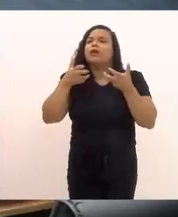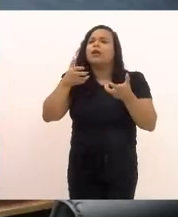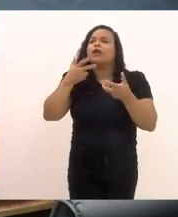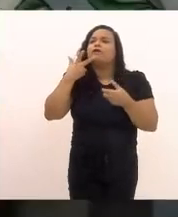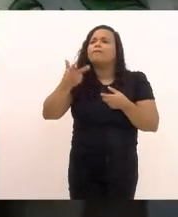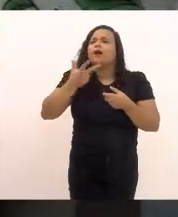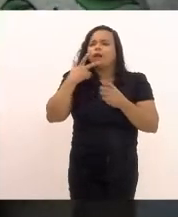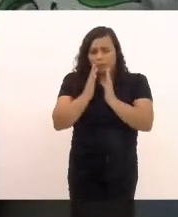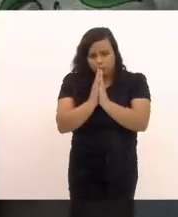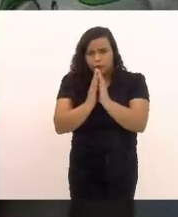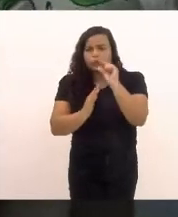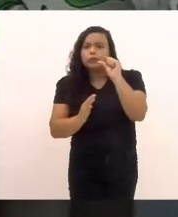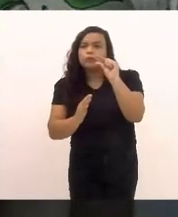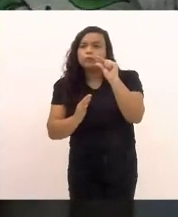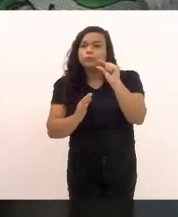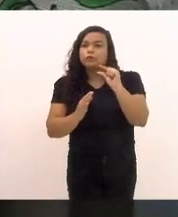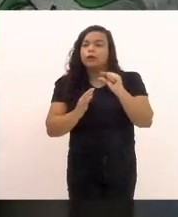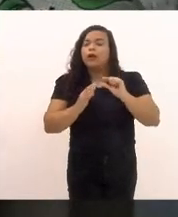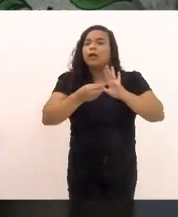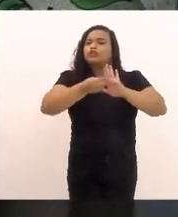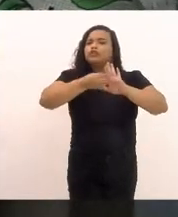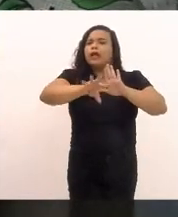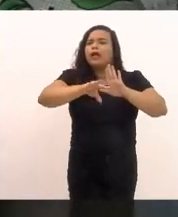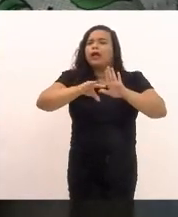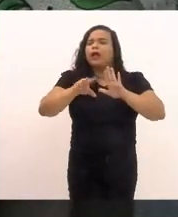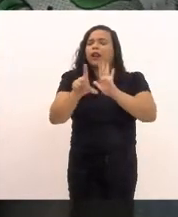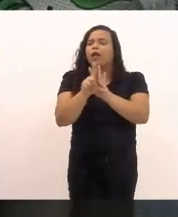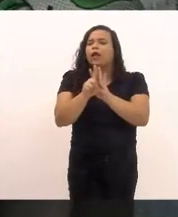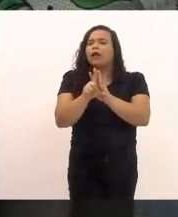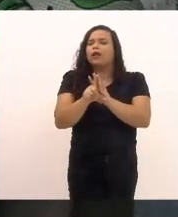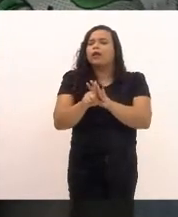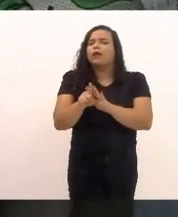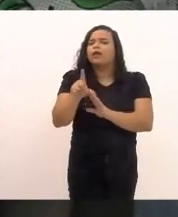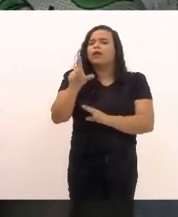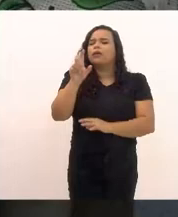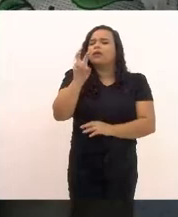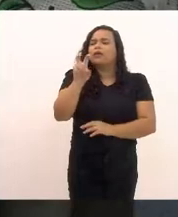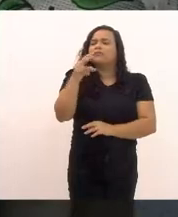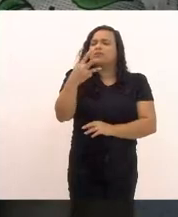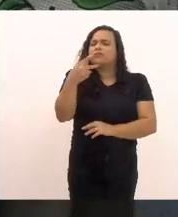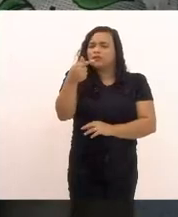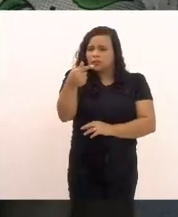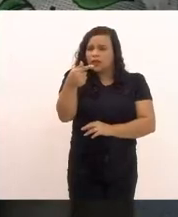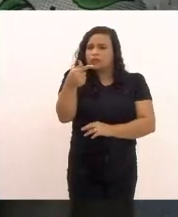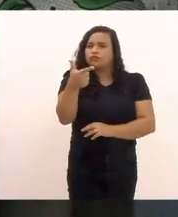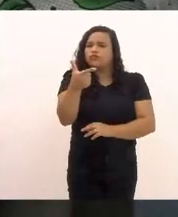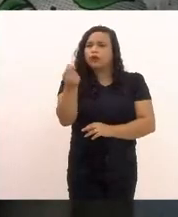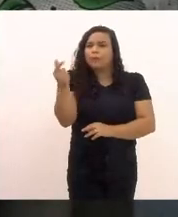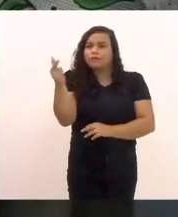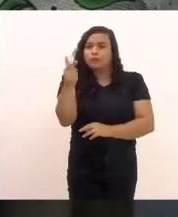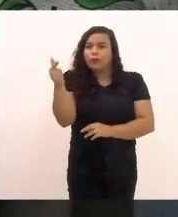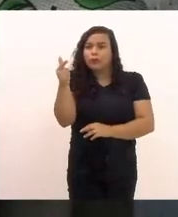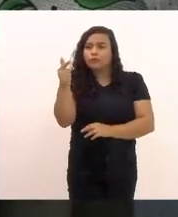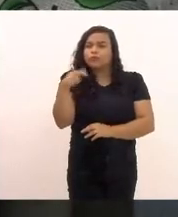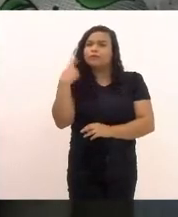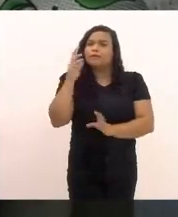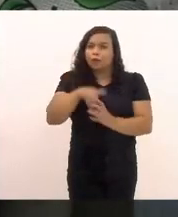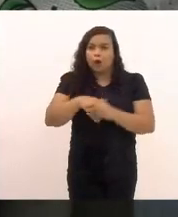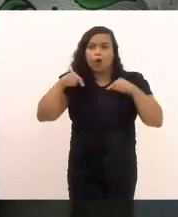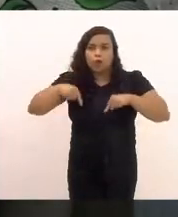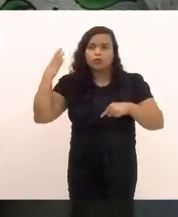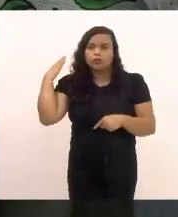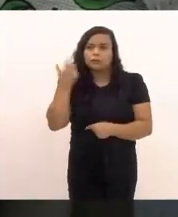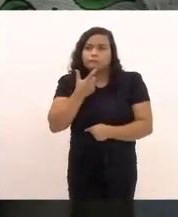por gentileza, à indicação legislativa número 537 de 2022, que foi votada na sessão de hoje, agora há